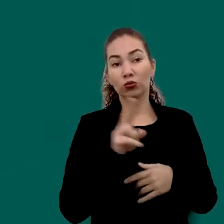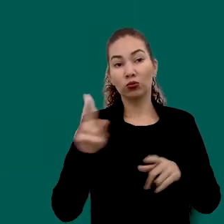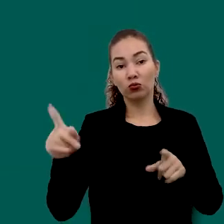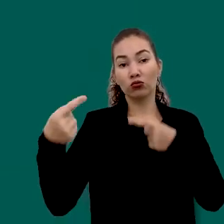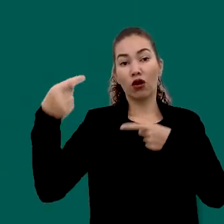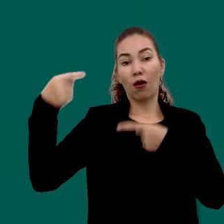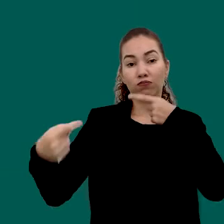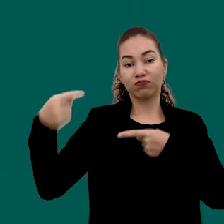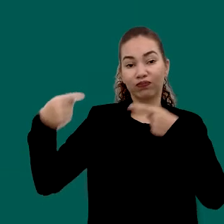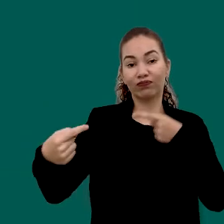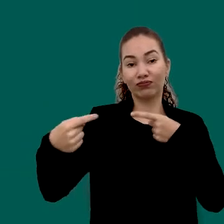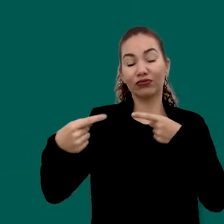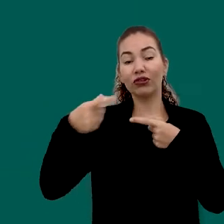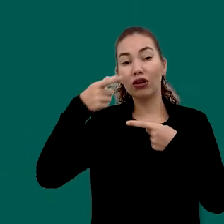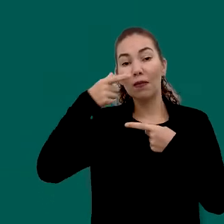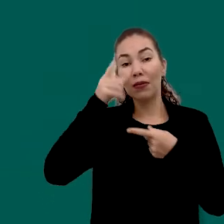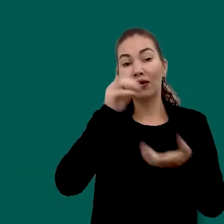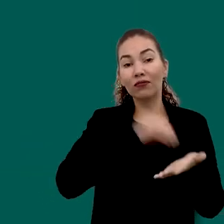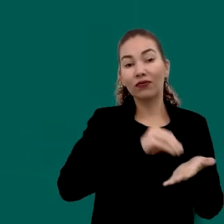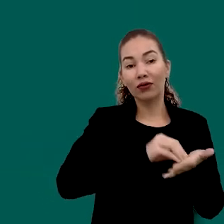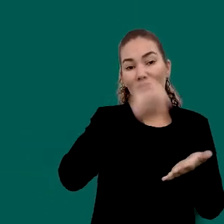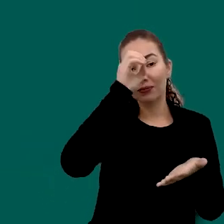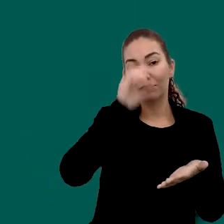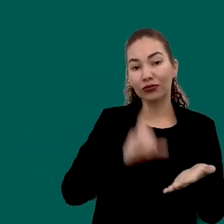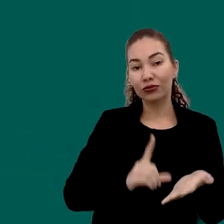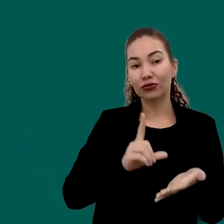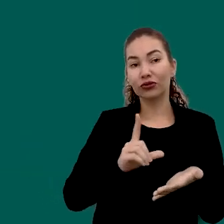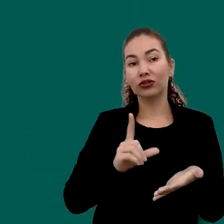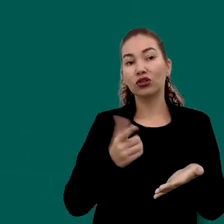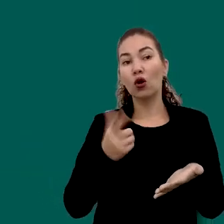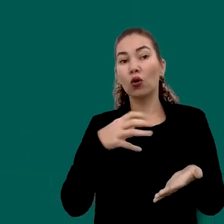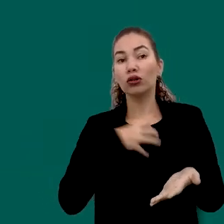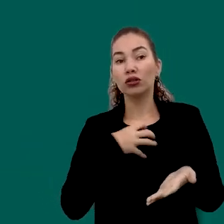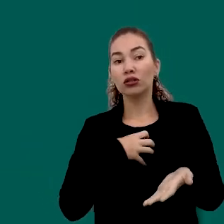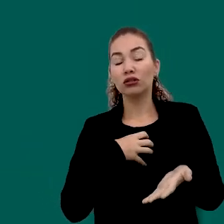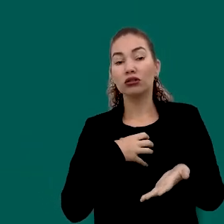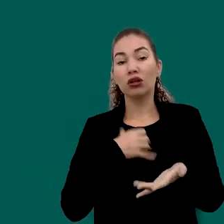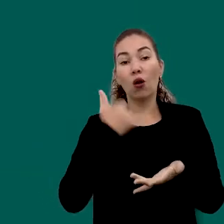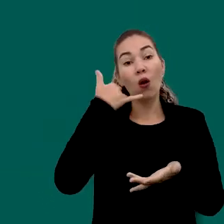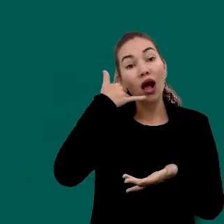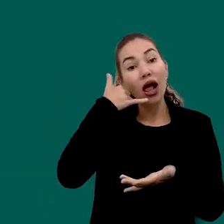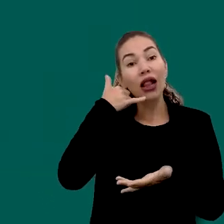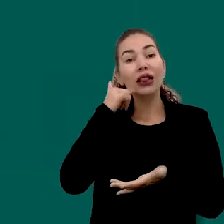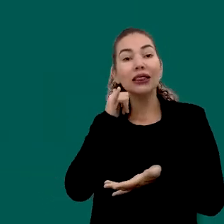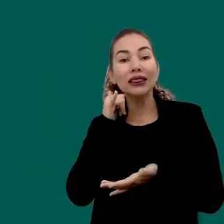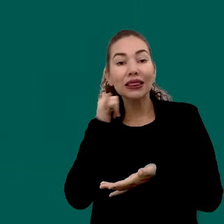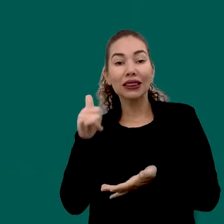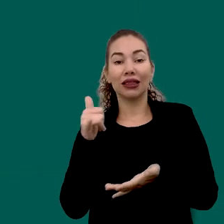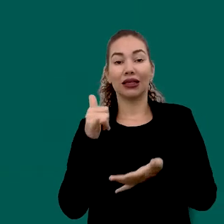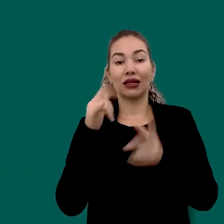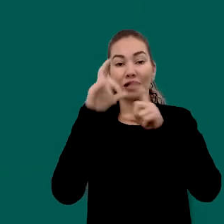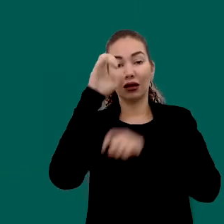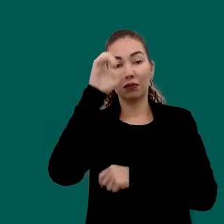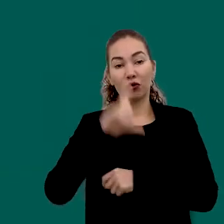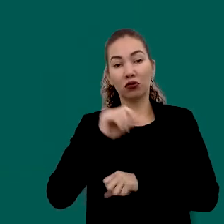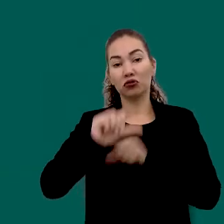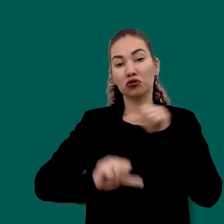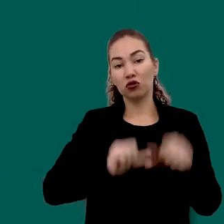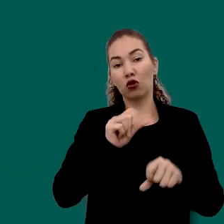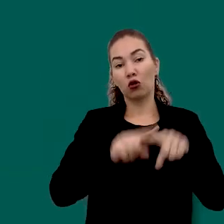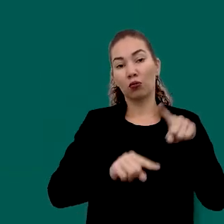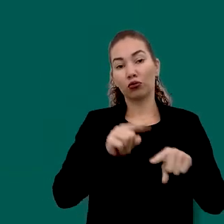não deixar faltar para o cliente. Em últimos casos, a gente entra em contato com o cliente e tenta efetuar a troca por um